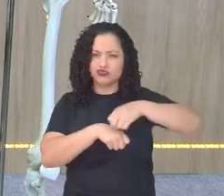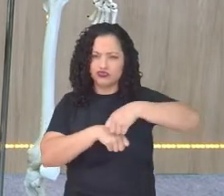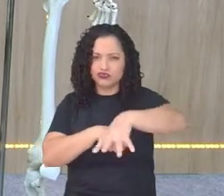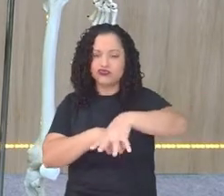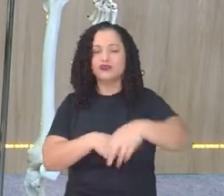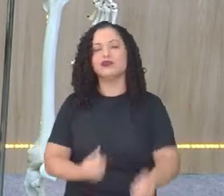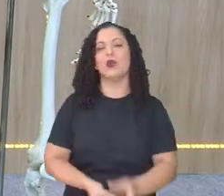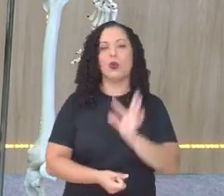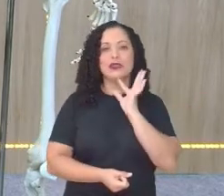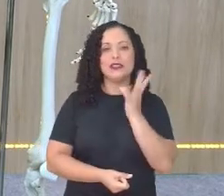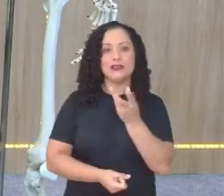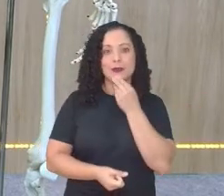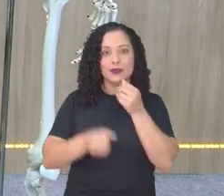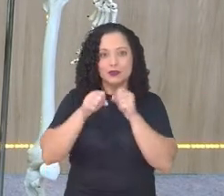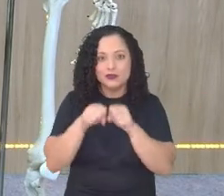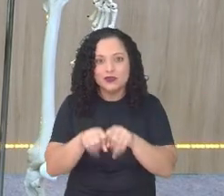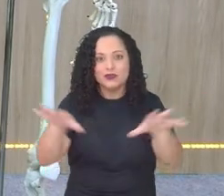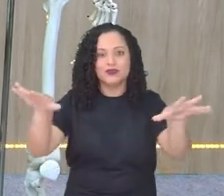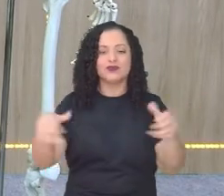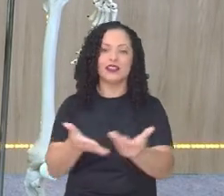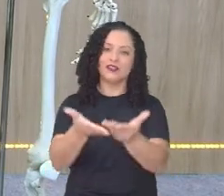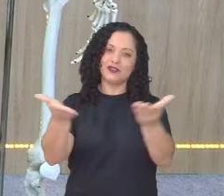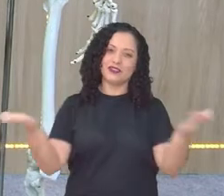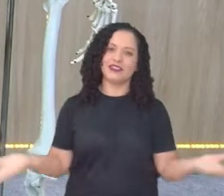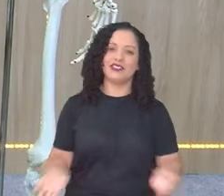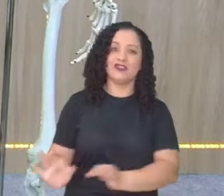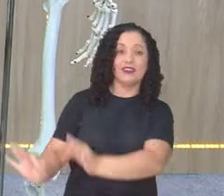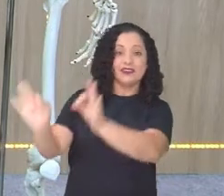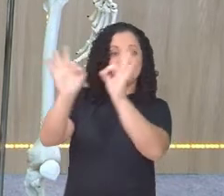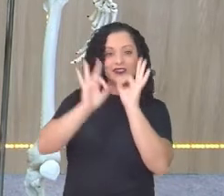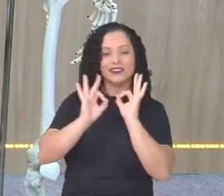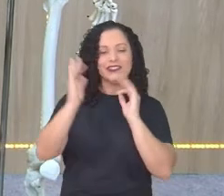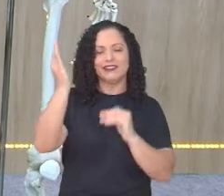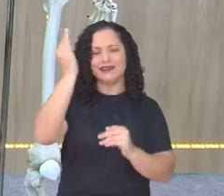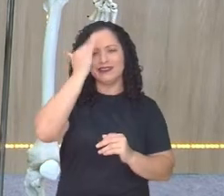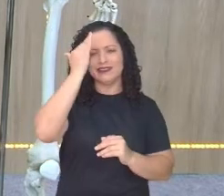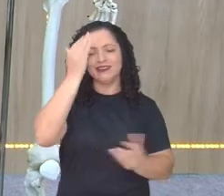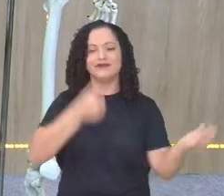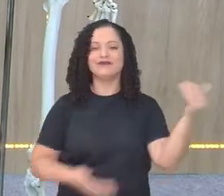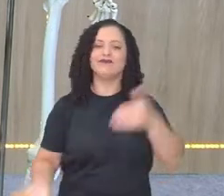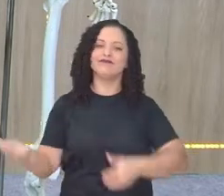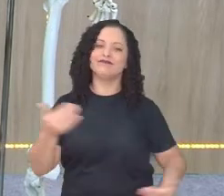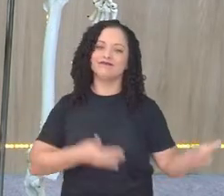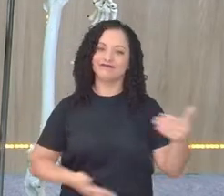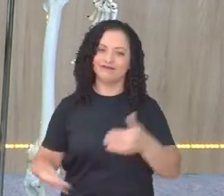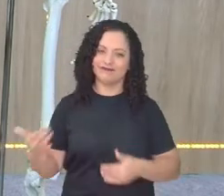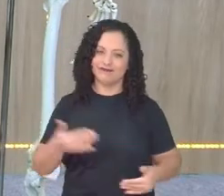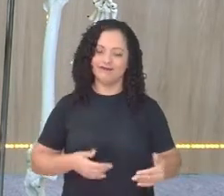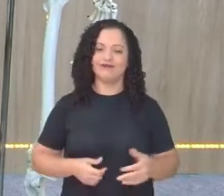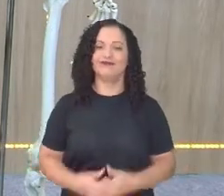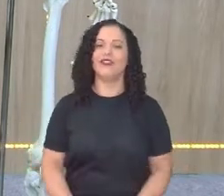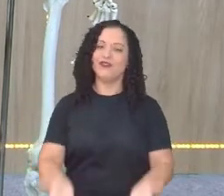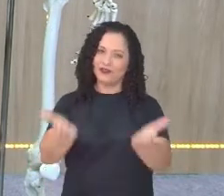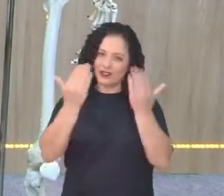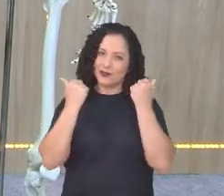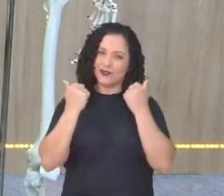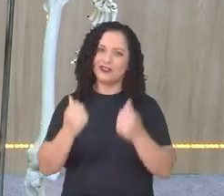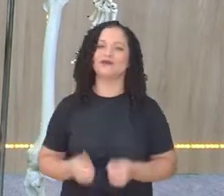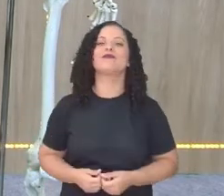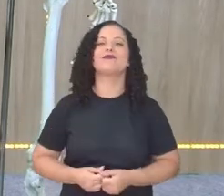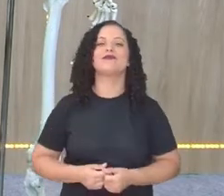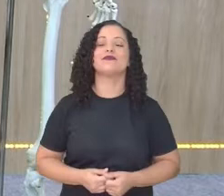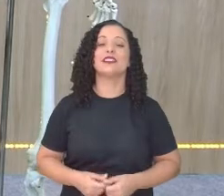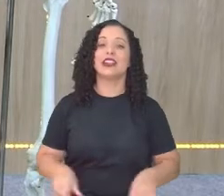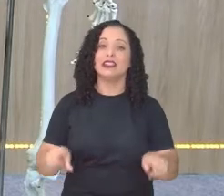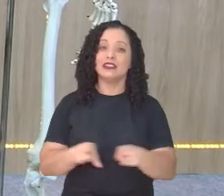fazer com que vocês vejam a nossa aula, participem da nossa aula de forma integral. Então, vamos lá, Kézia, vamos lá